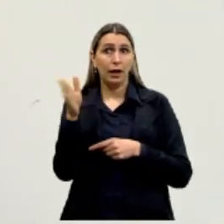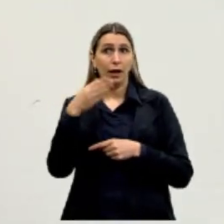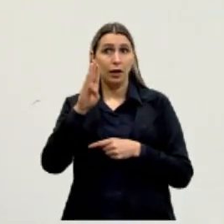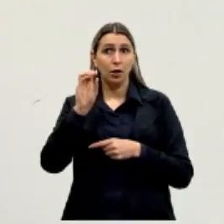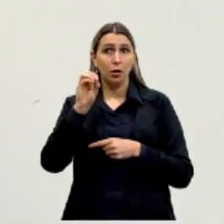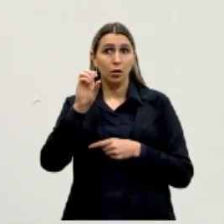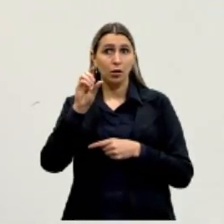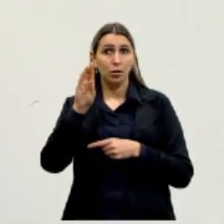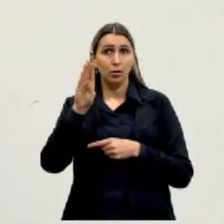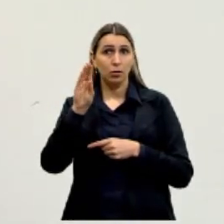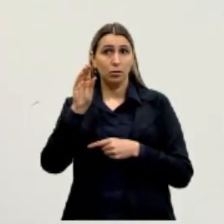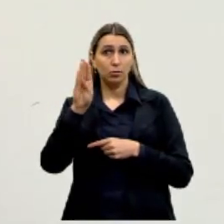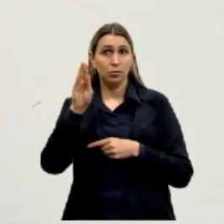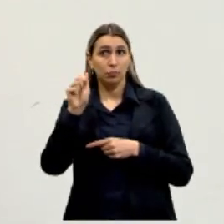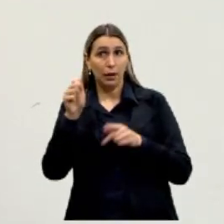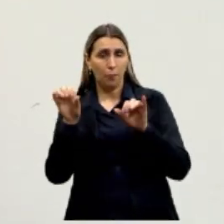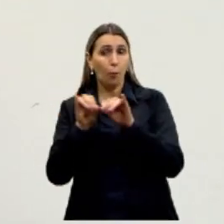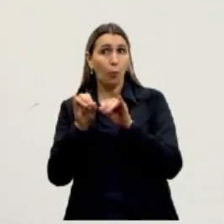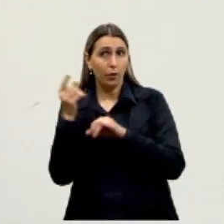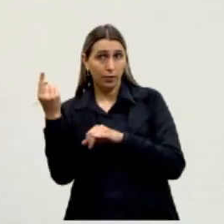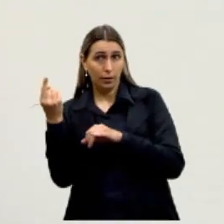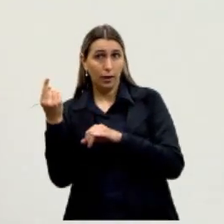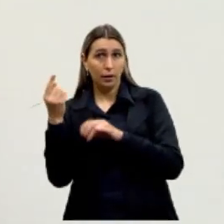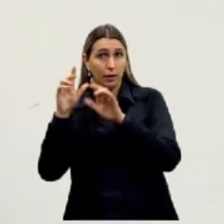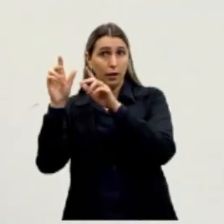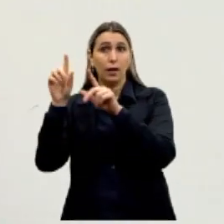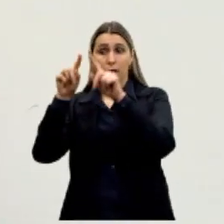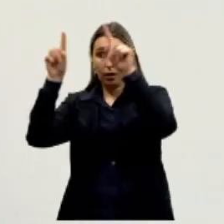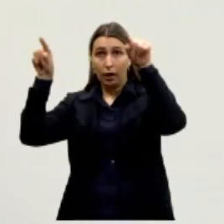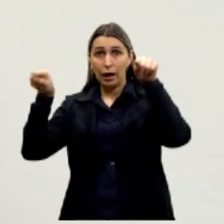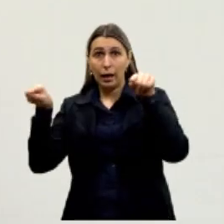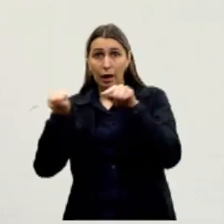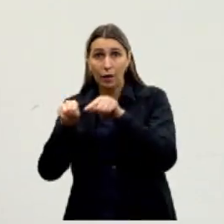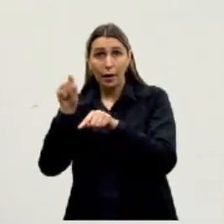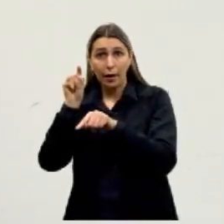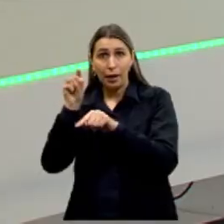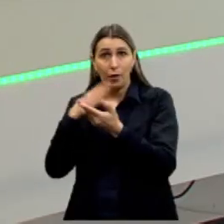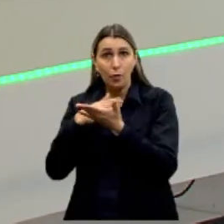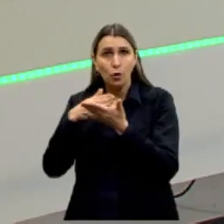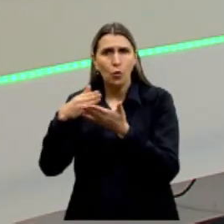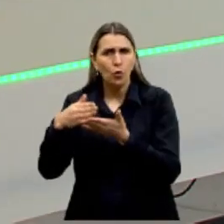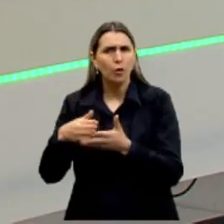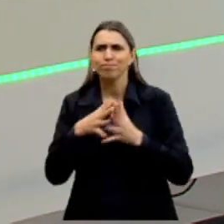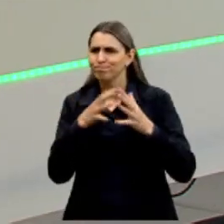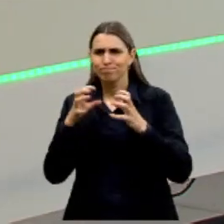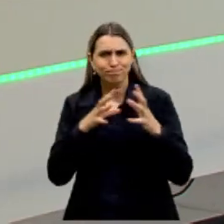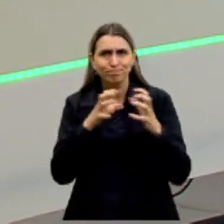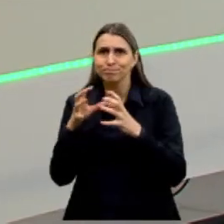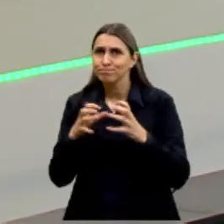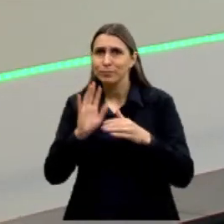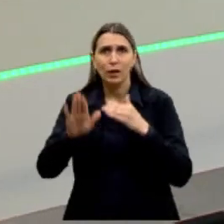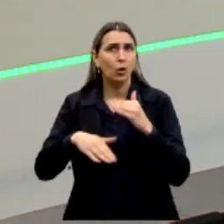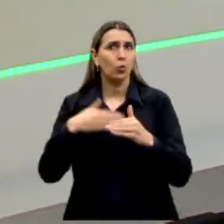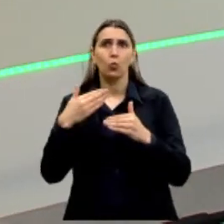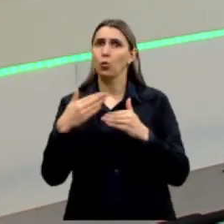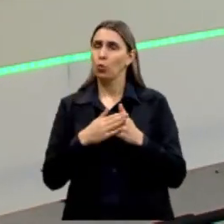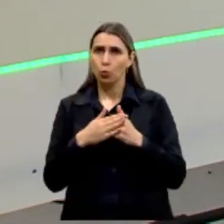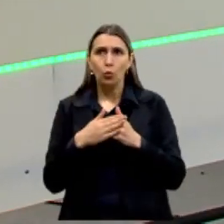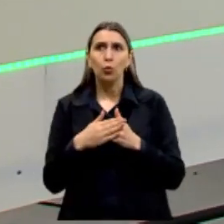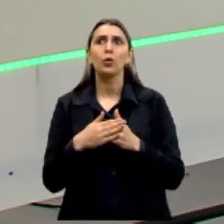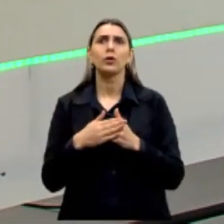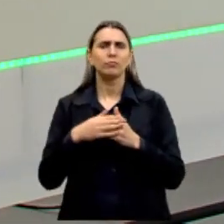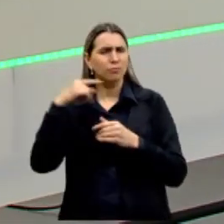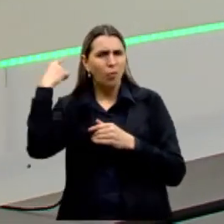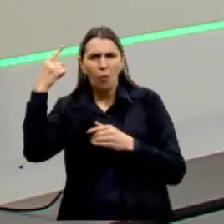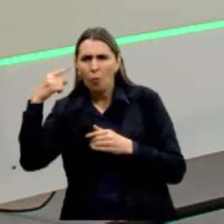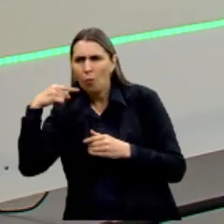aqui não esqueçam esta foi a obra que deu início a toda a